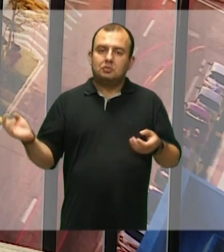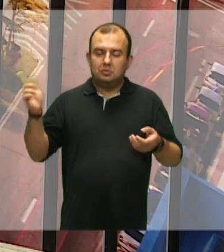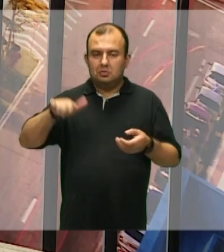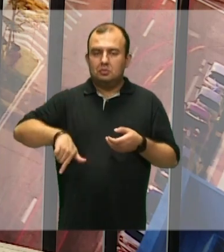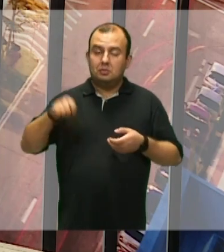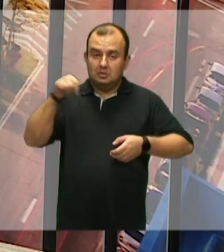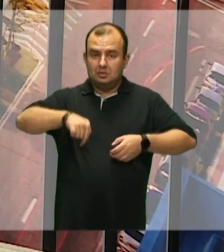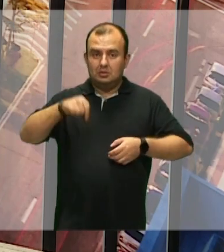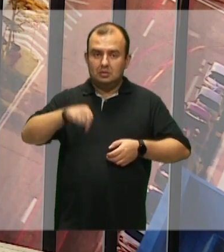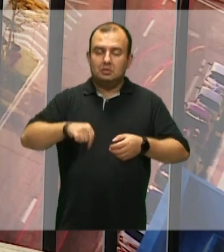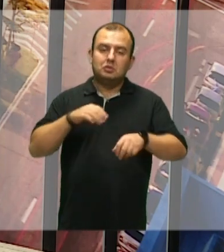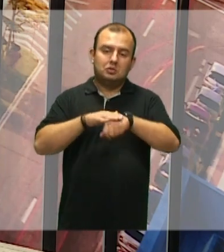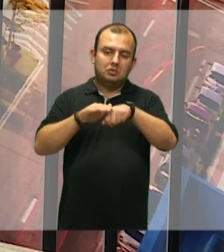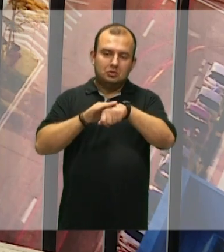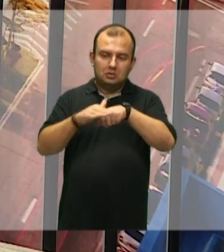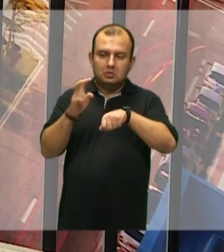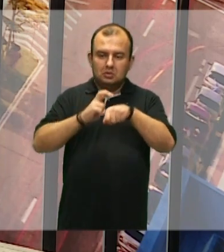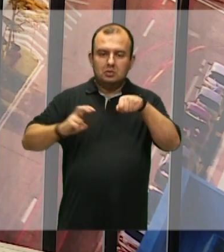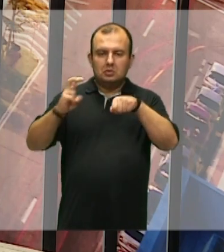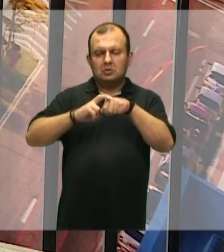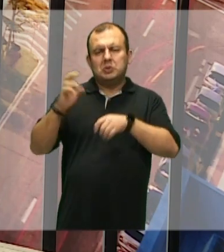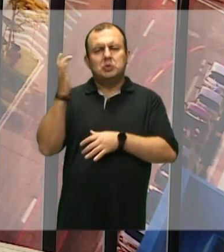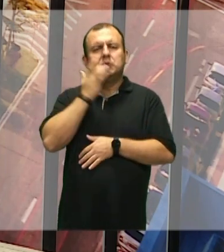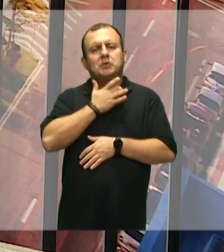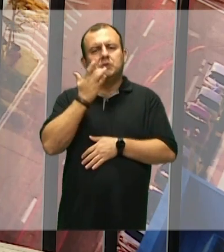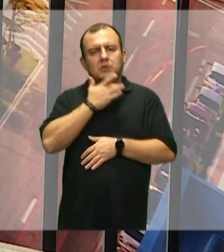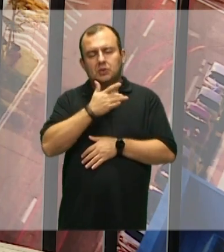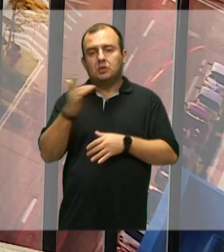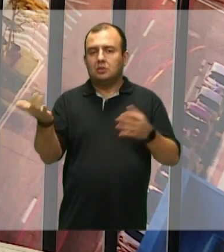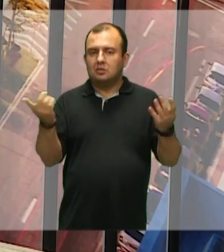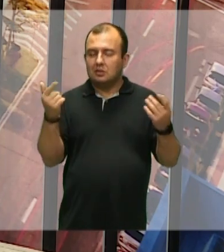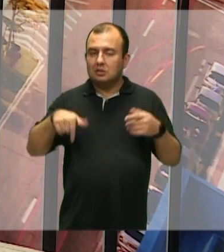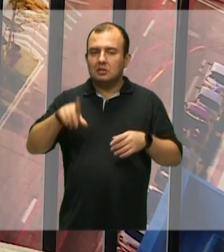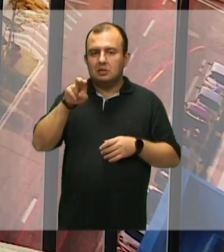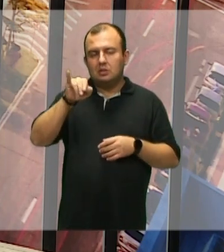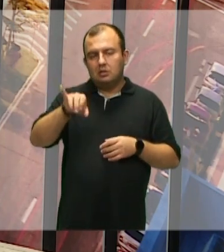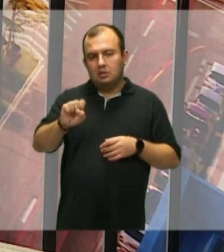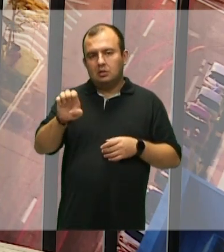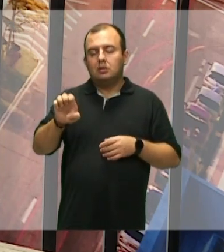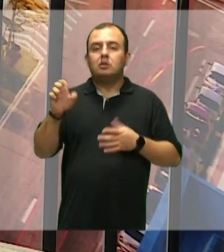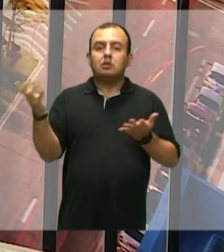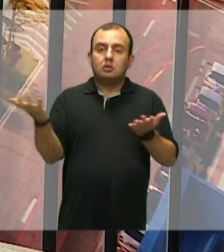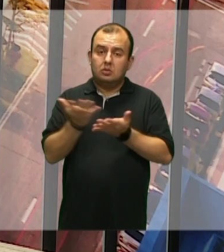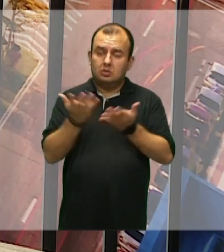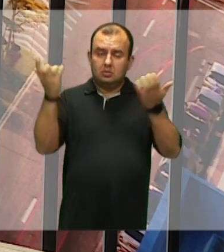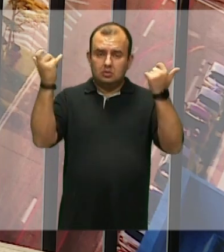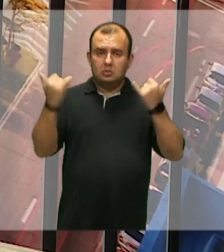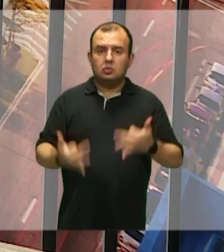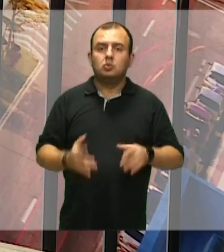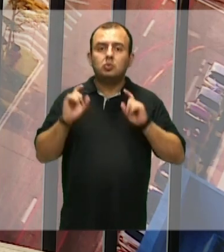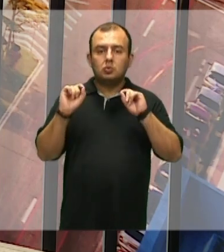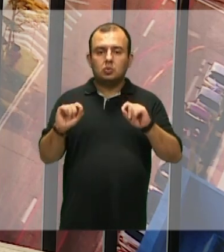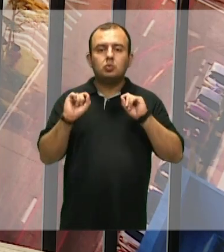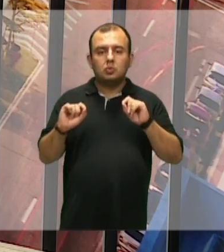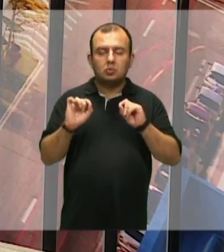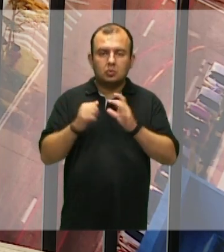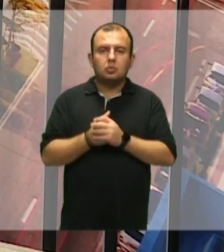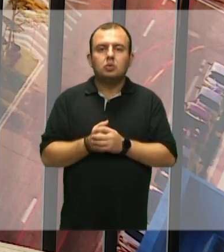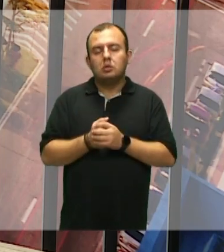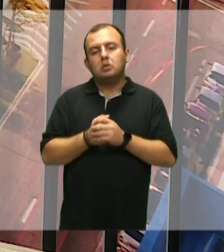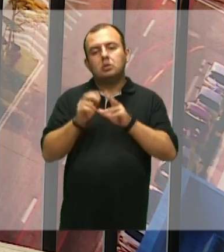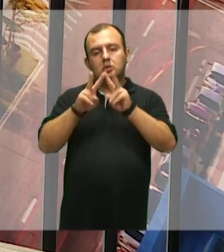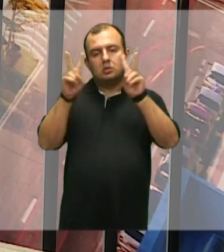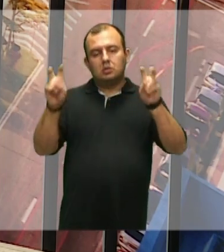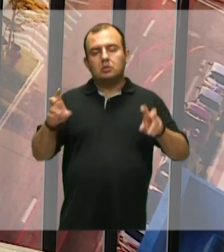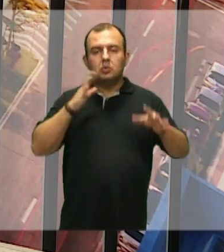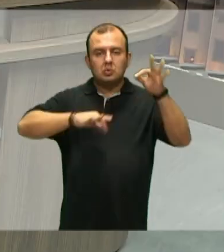Voltamos aqui na nossa conversa cultural gostosa hoje com a Denise da Luz, que está falando para a gente sobre